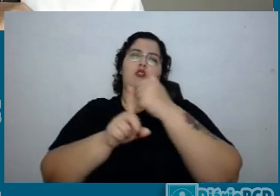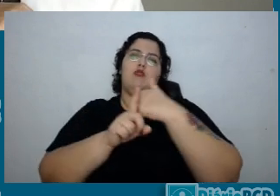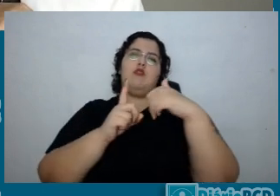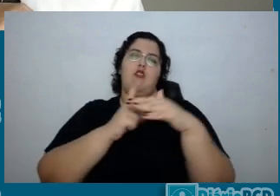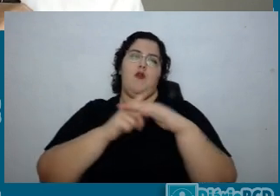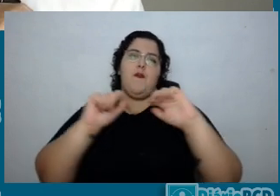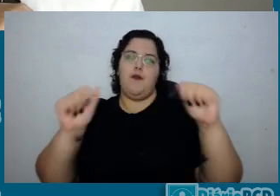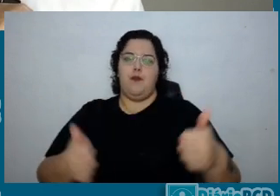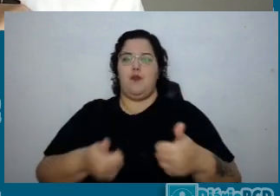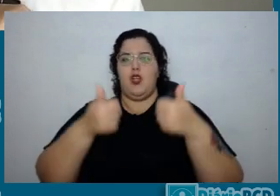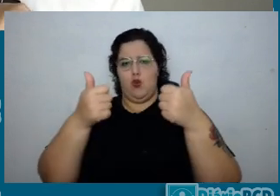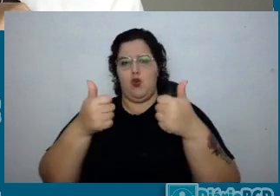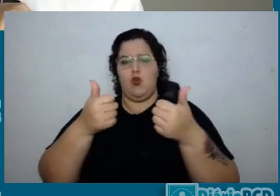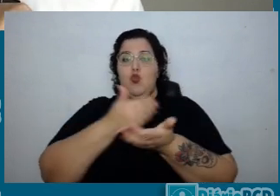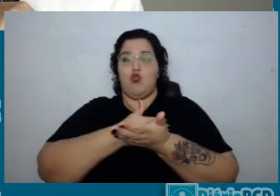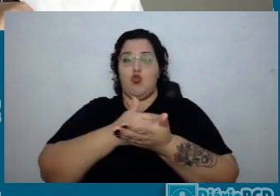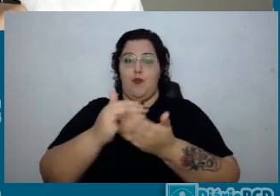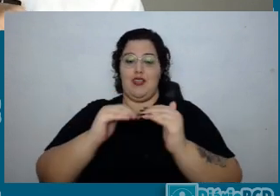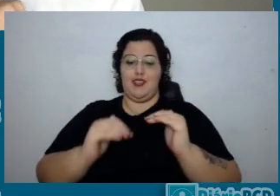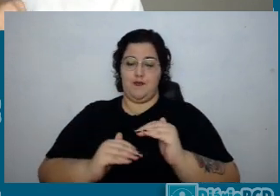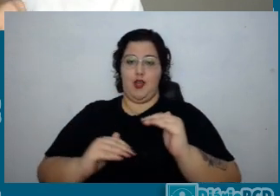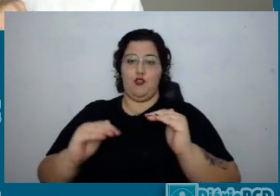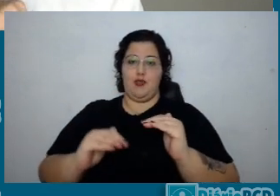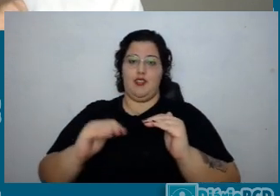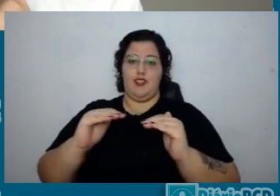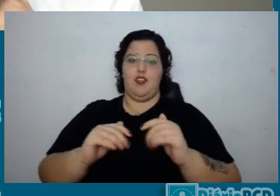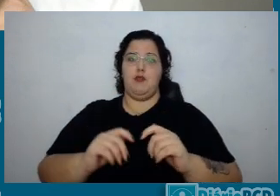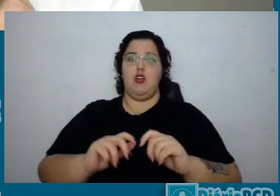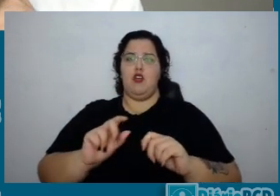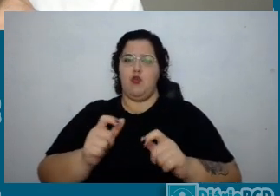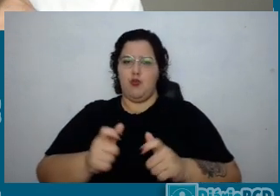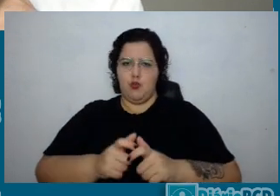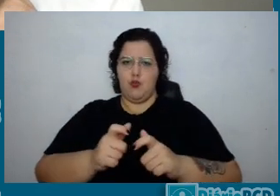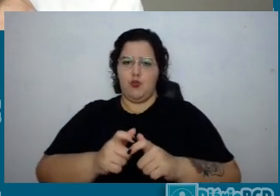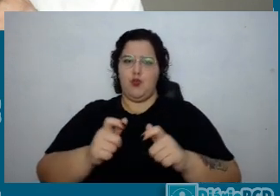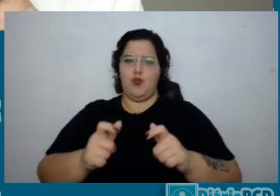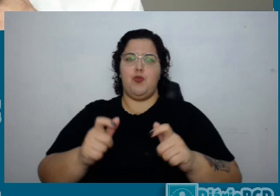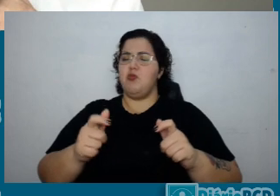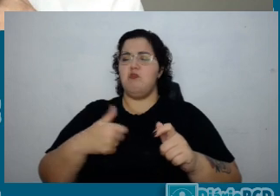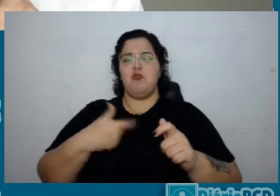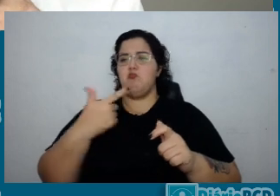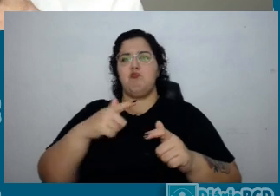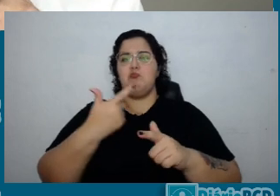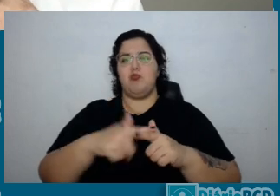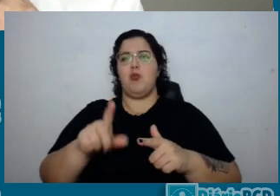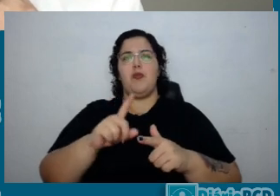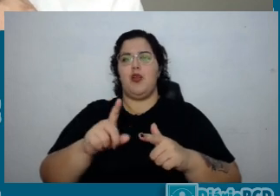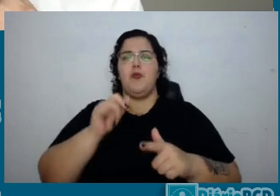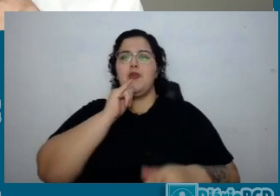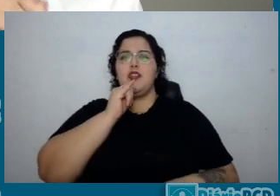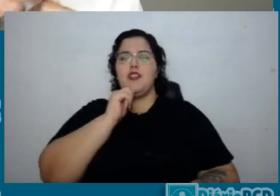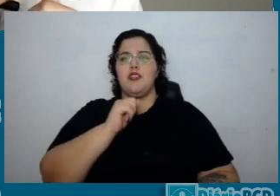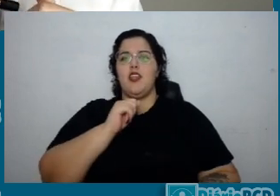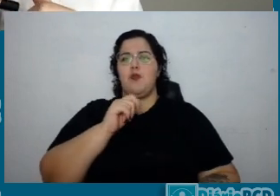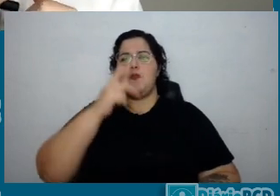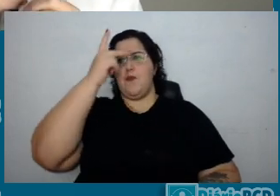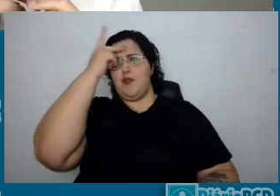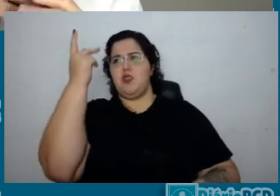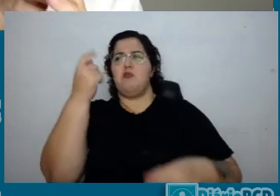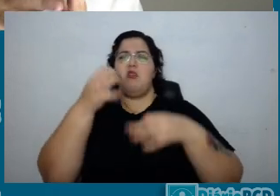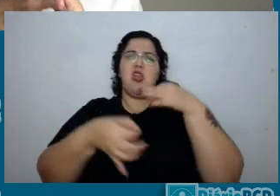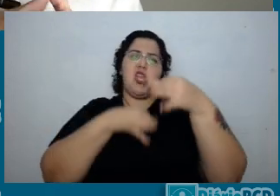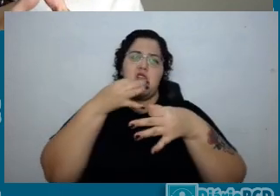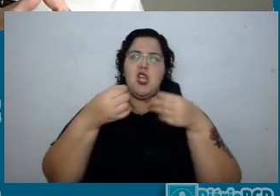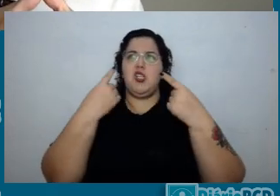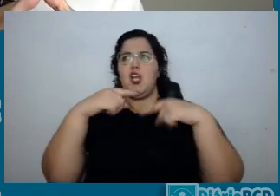Acredito muito no trabalho de base, de baixo para cima, por isso formação de lideranças, né? E não me incomodo com a crítica, não